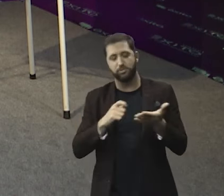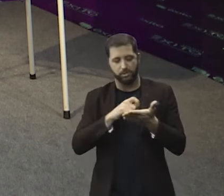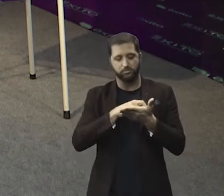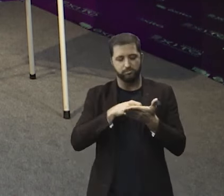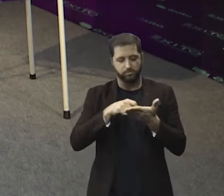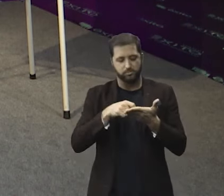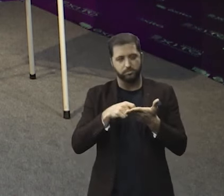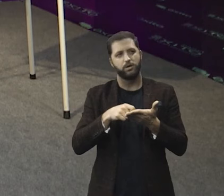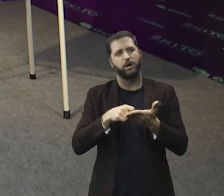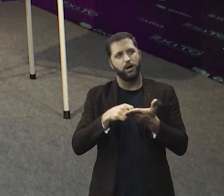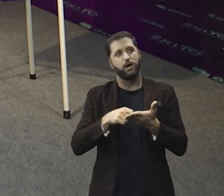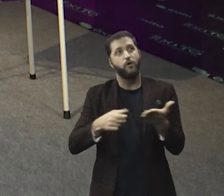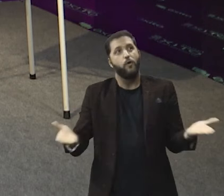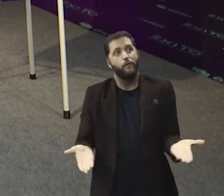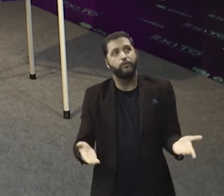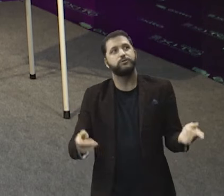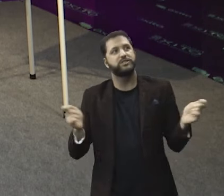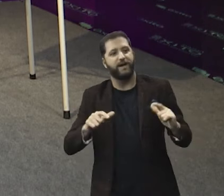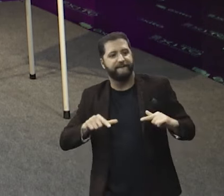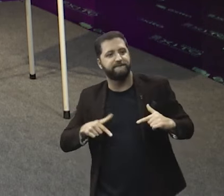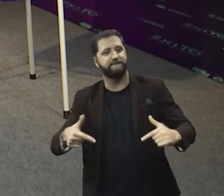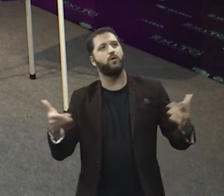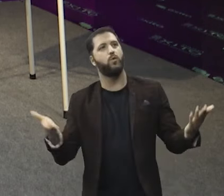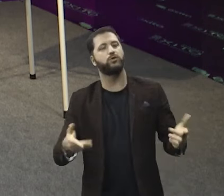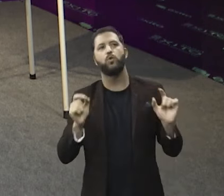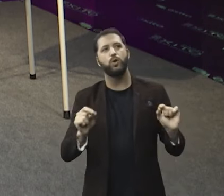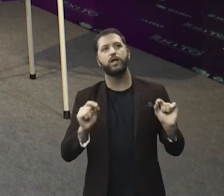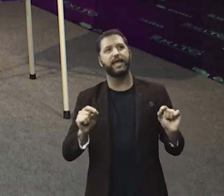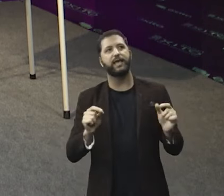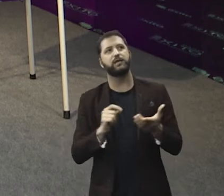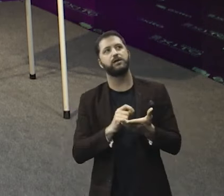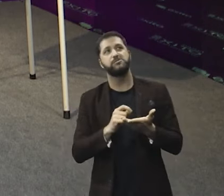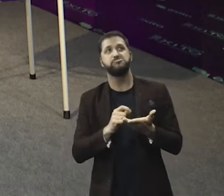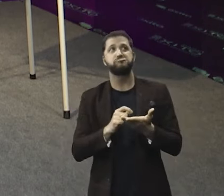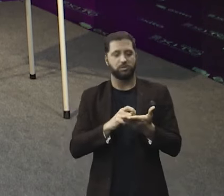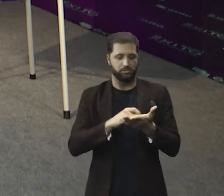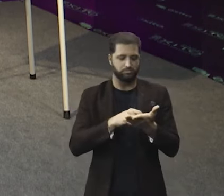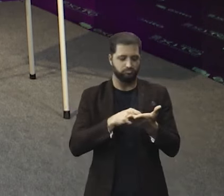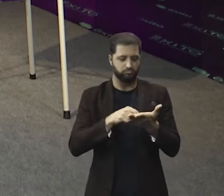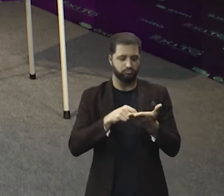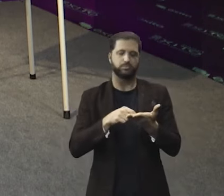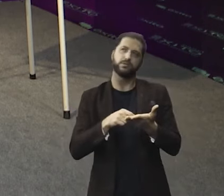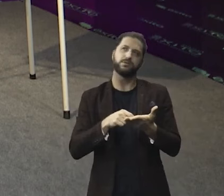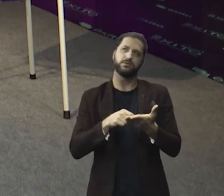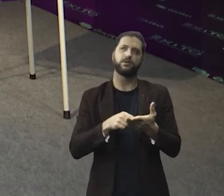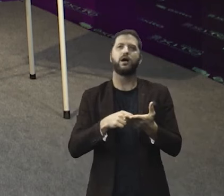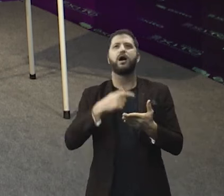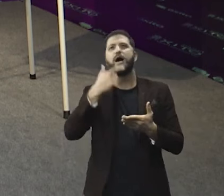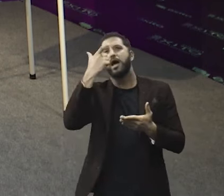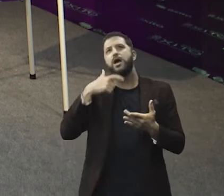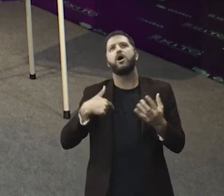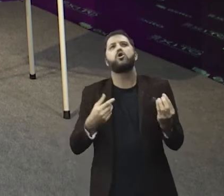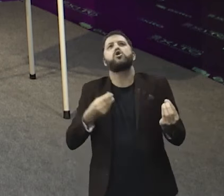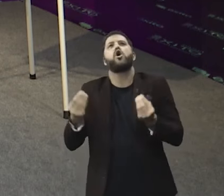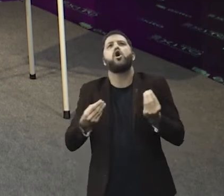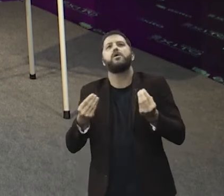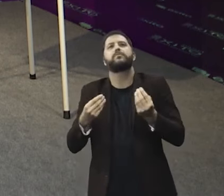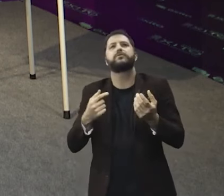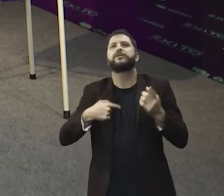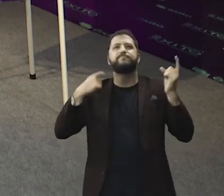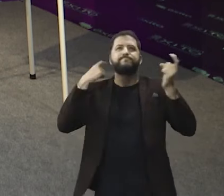fazer hoje para já est me adequando às novas realidades virtuais como que eu desejo me importar diante